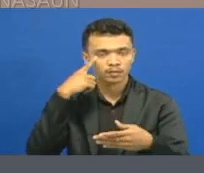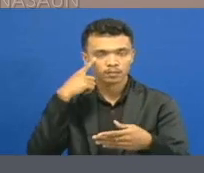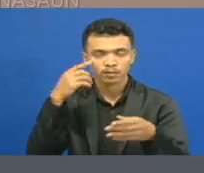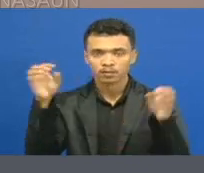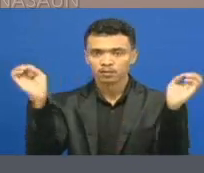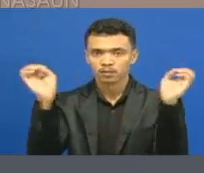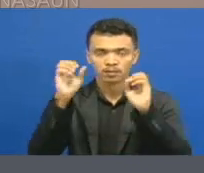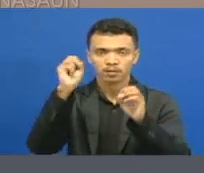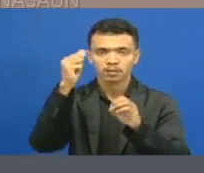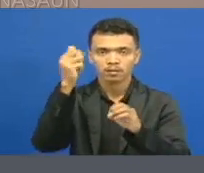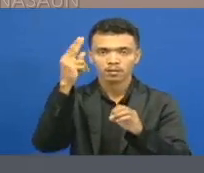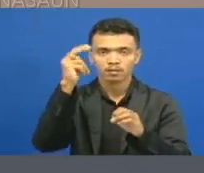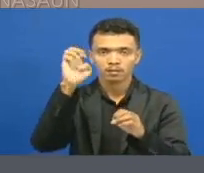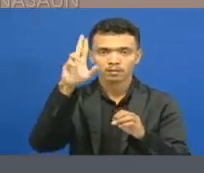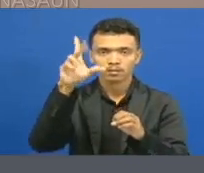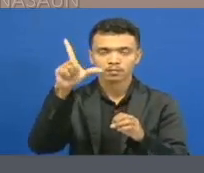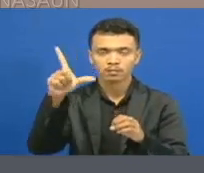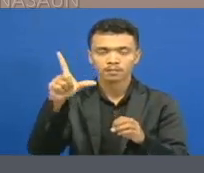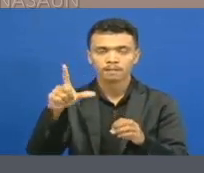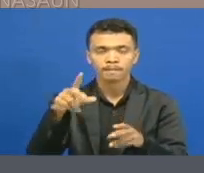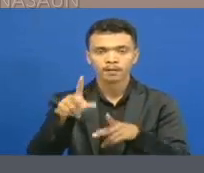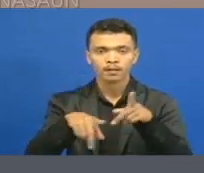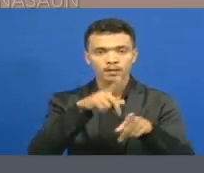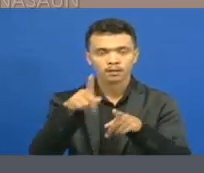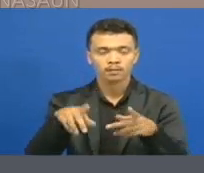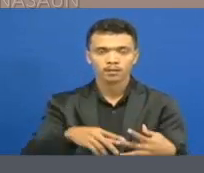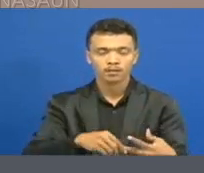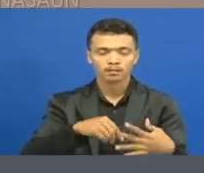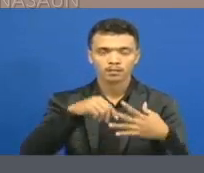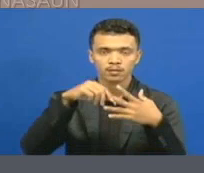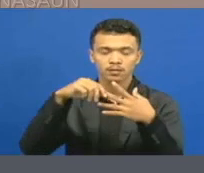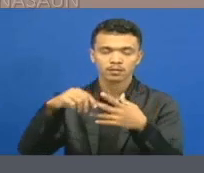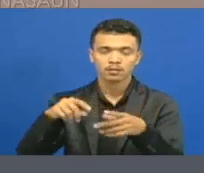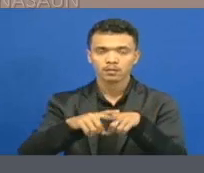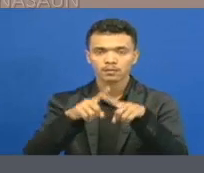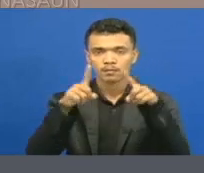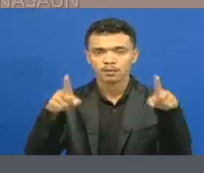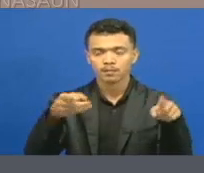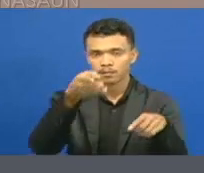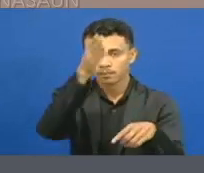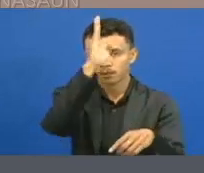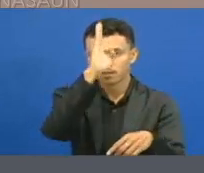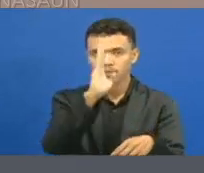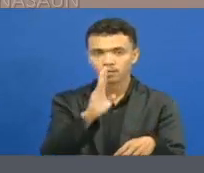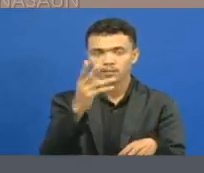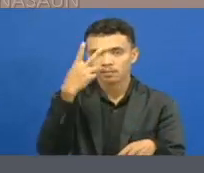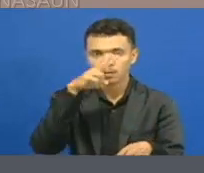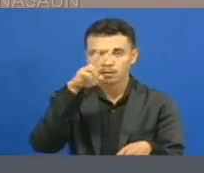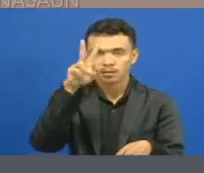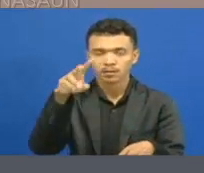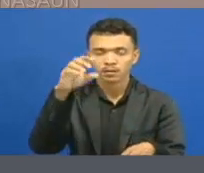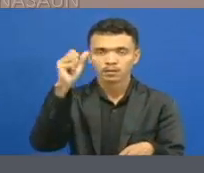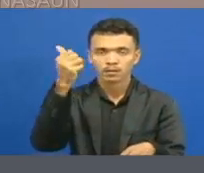Lao Samuel mais é mais especial, mas eu vou fazer Samuel e até